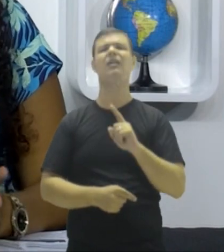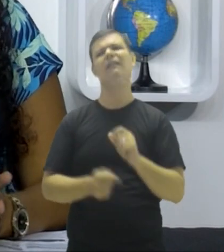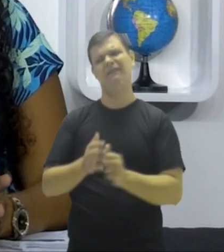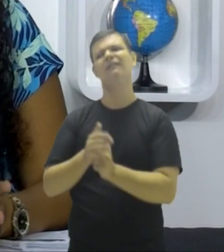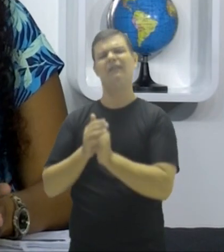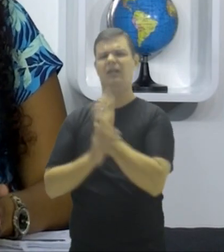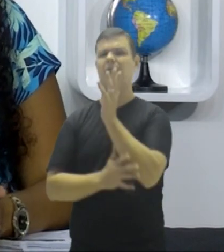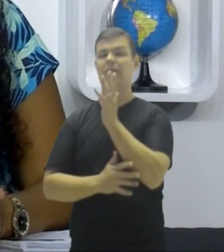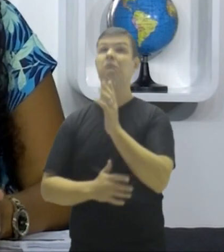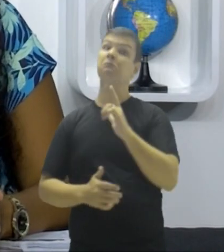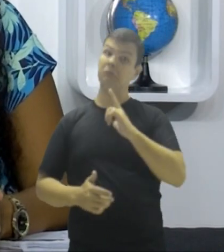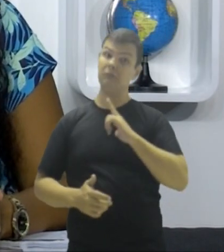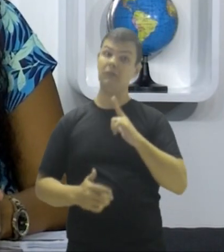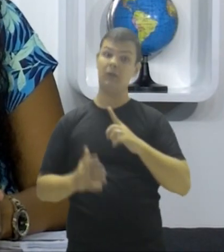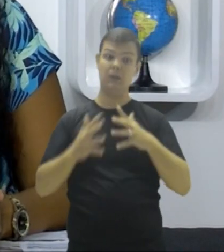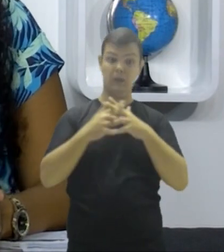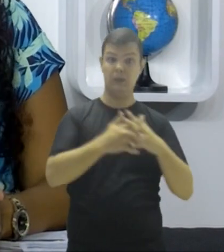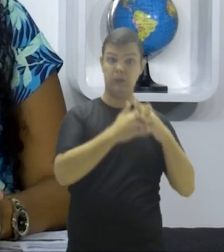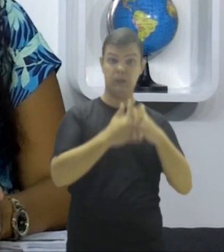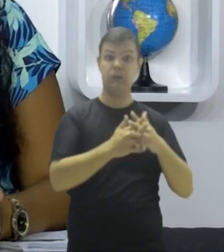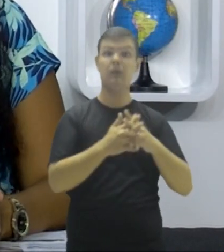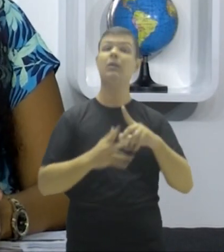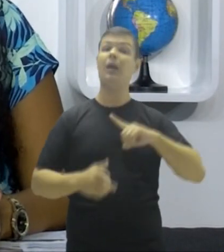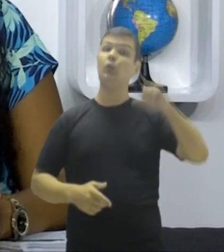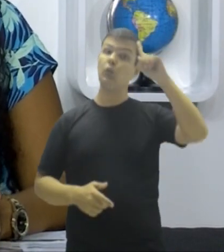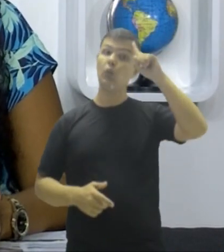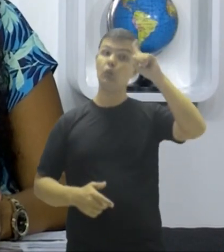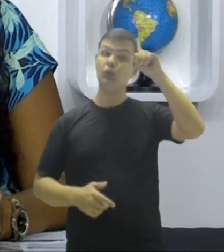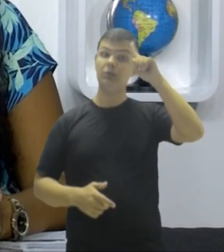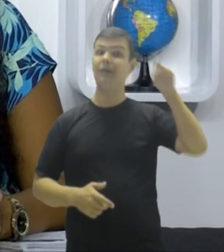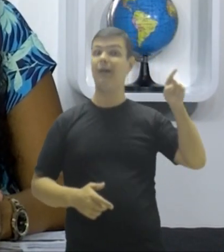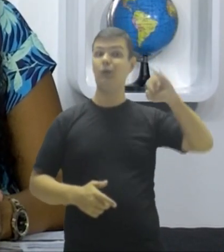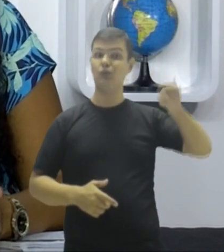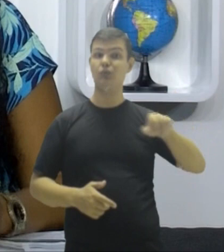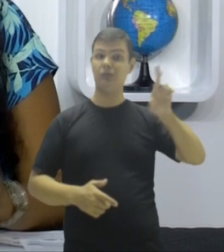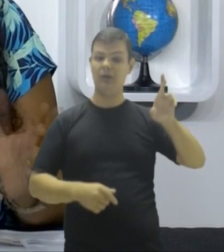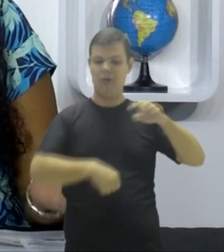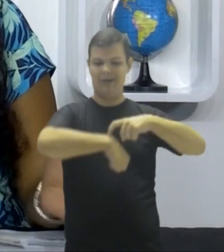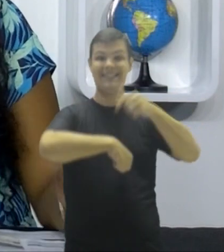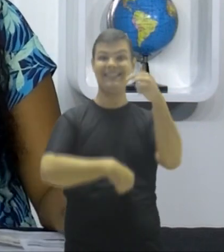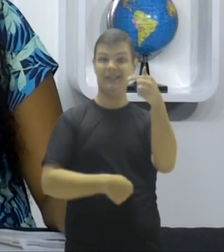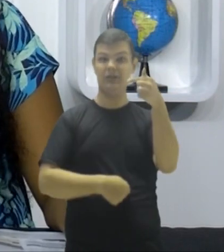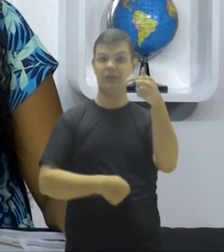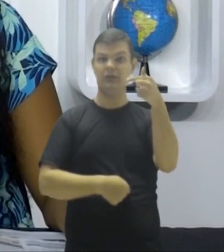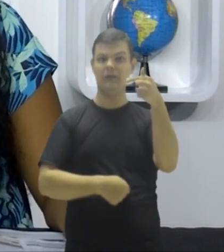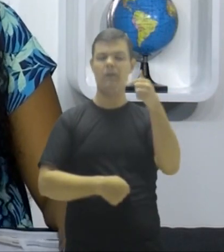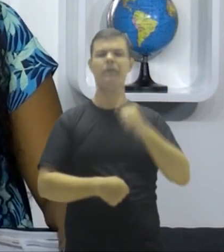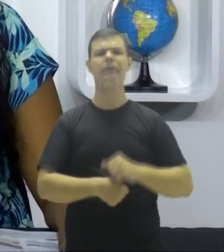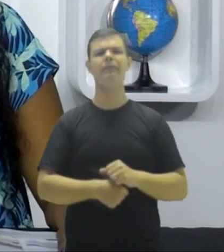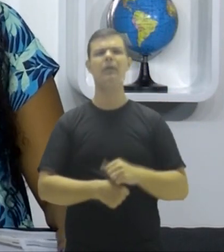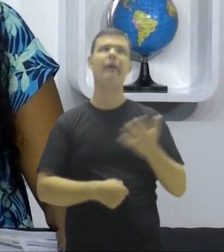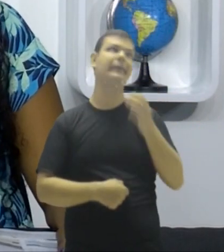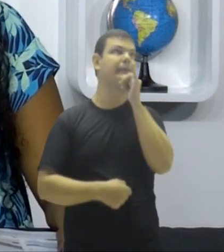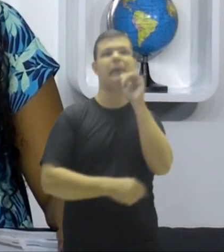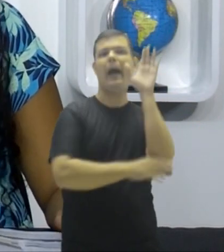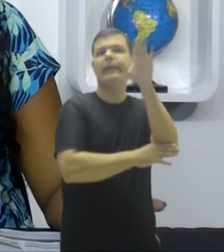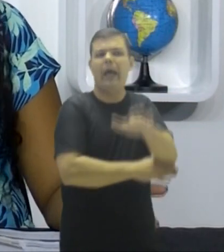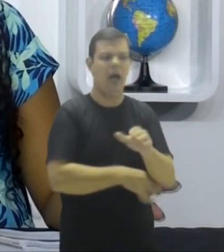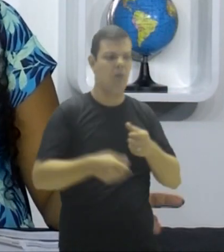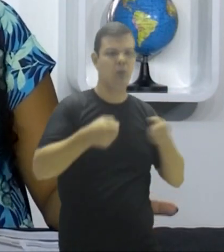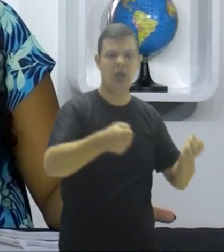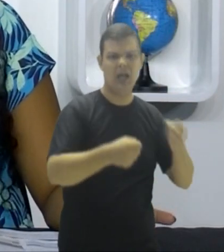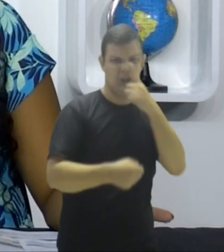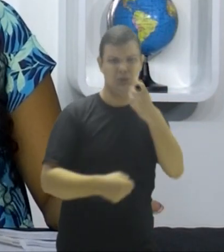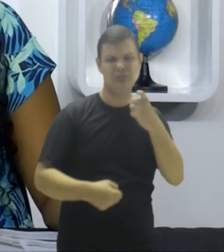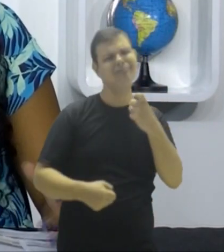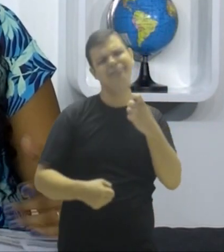A coleta seletiva, por exemplo, lá no Jurunas, passa todos os dias de manhã às 7 horas. Então, você vai colocar no final da tarde o lixo?